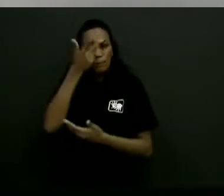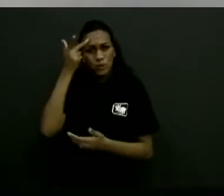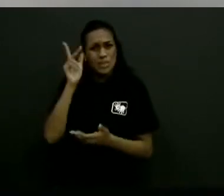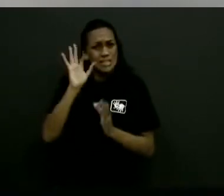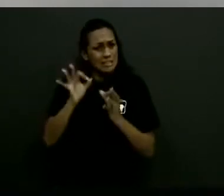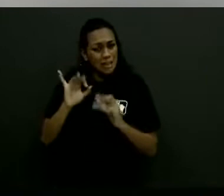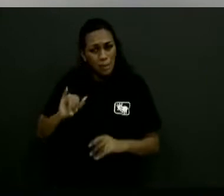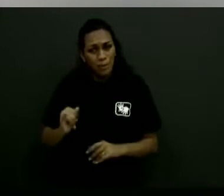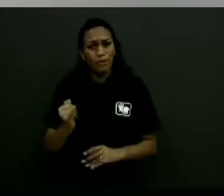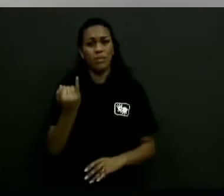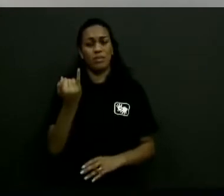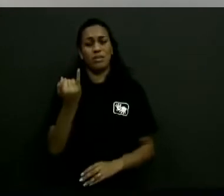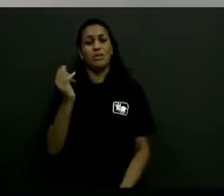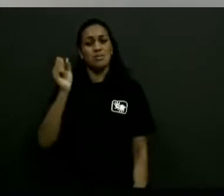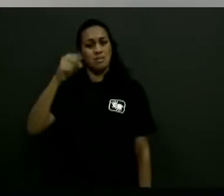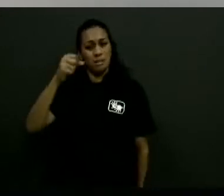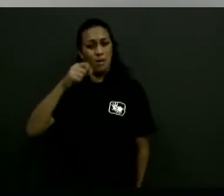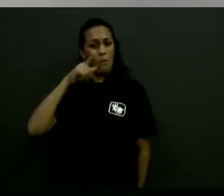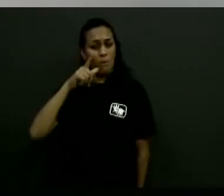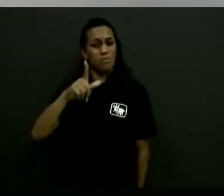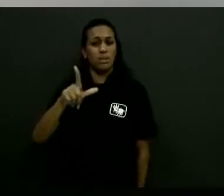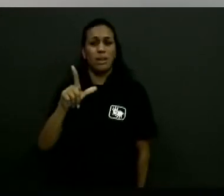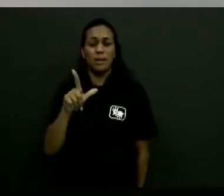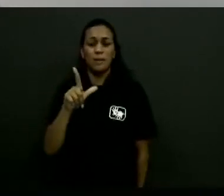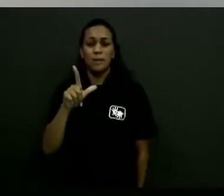aproveitando a oportunidade, eles têm conseguido